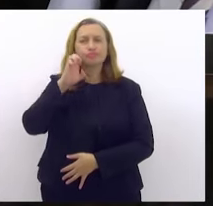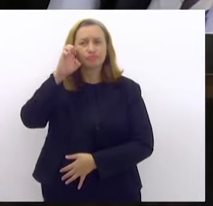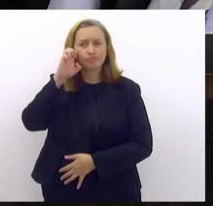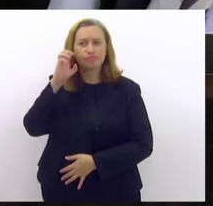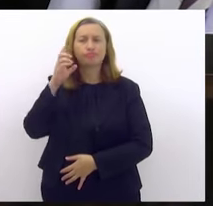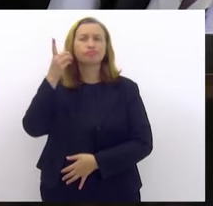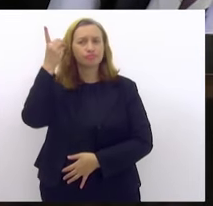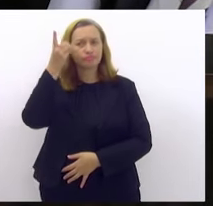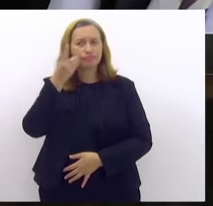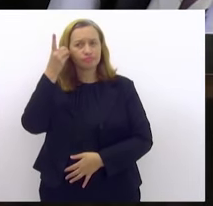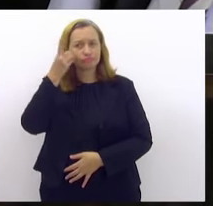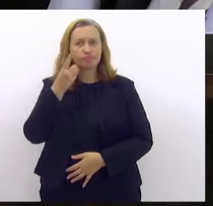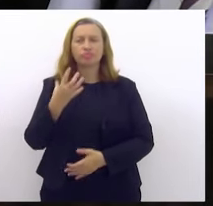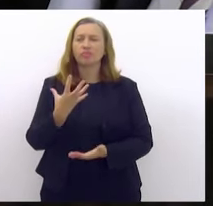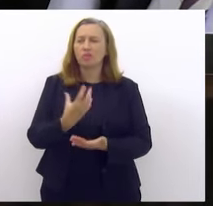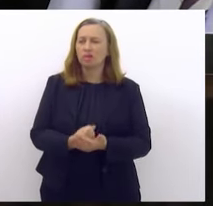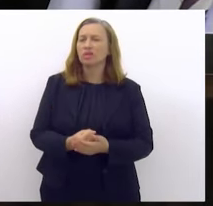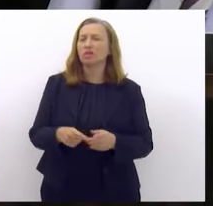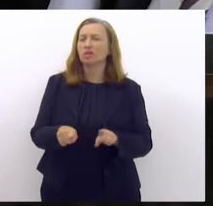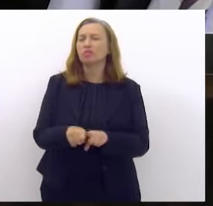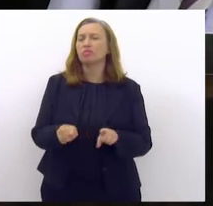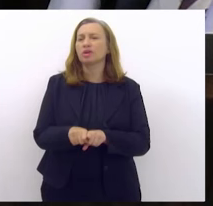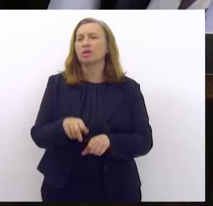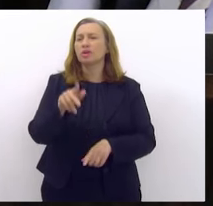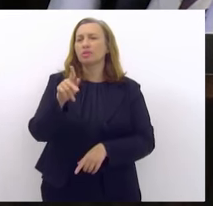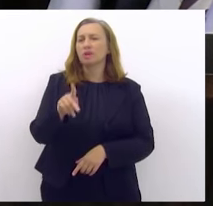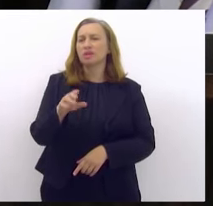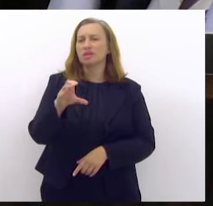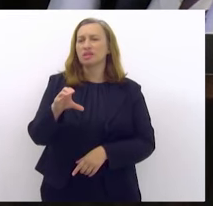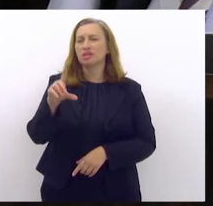Takimoto. Registrar também o Marina PC do bem. MST.